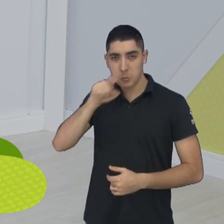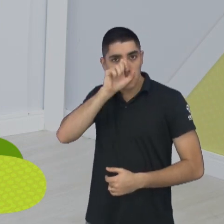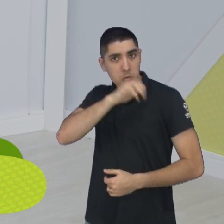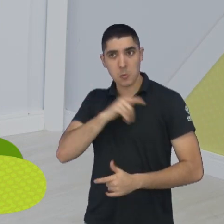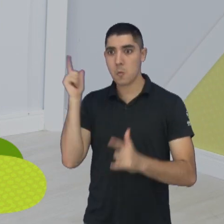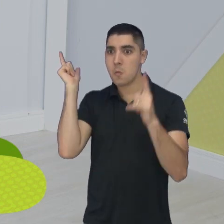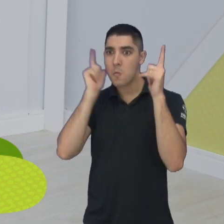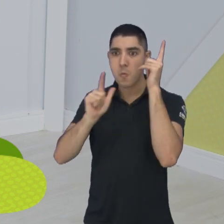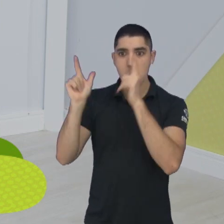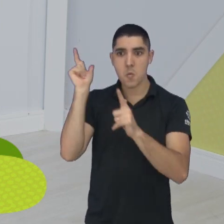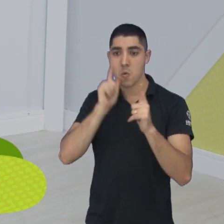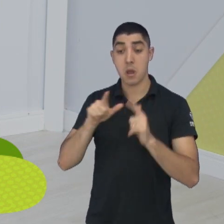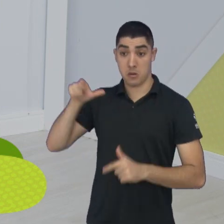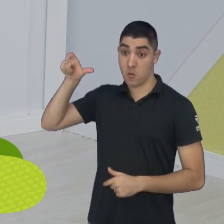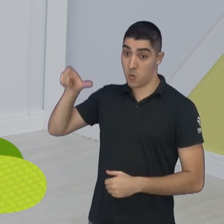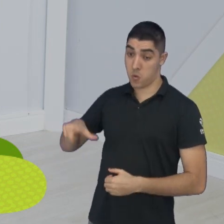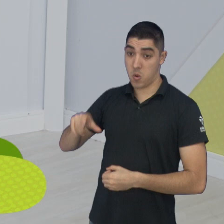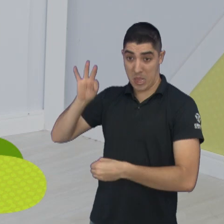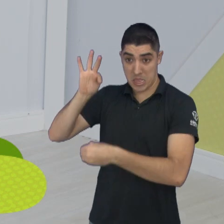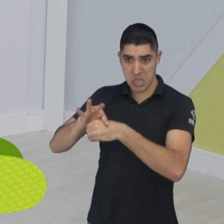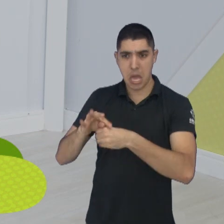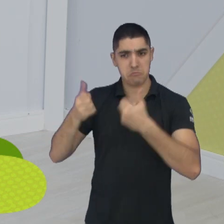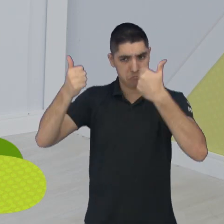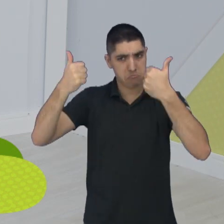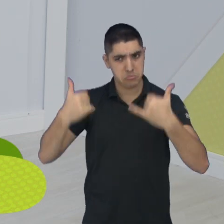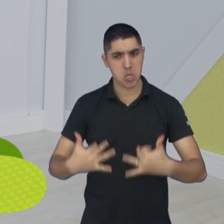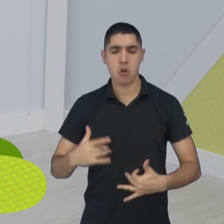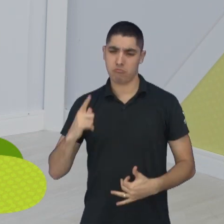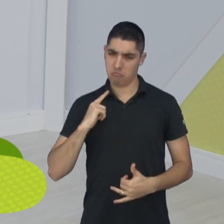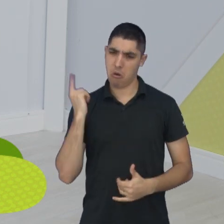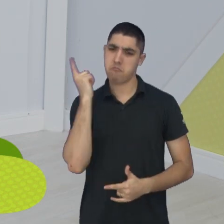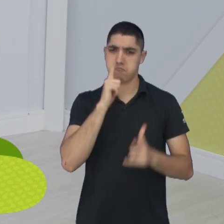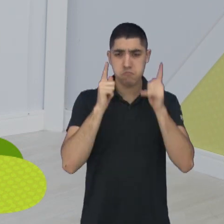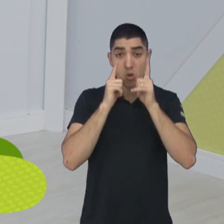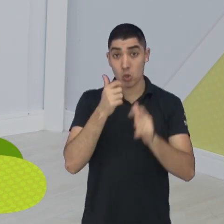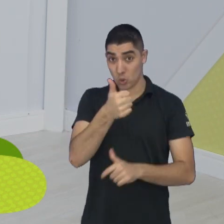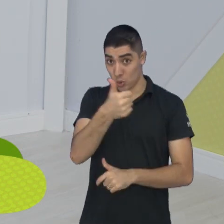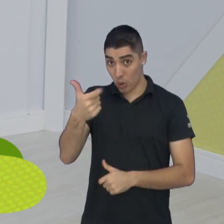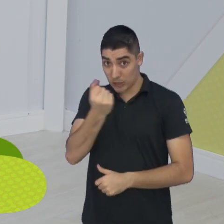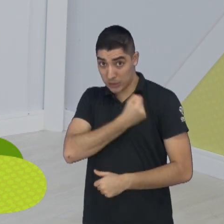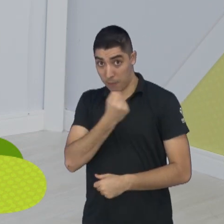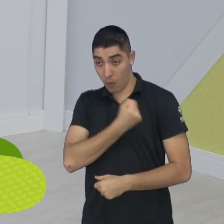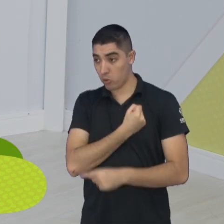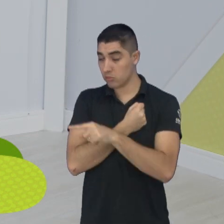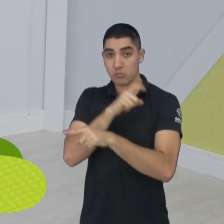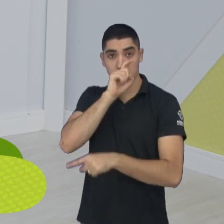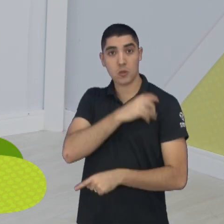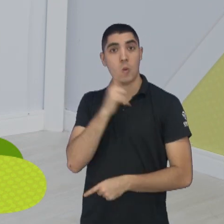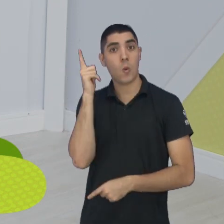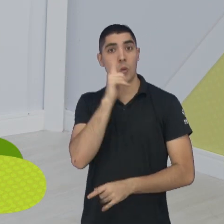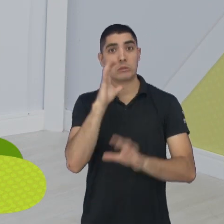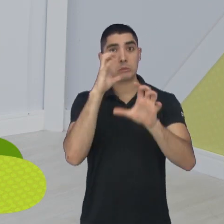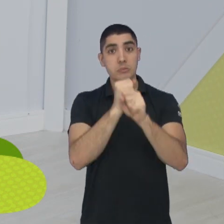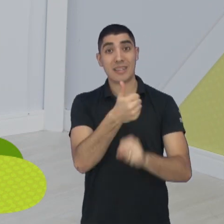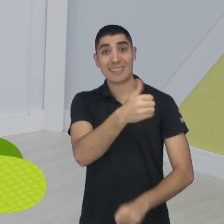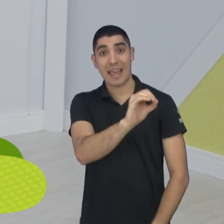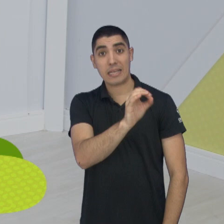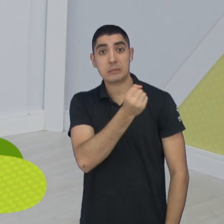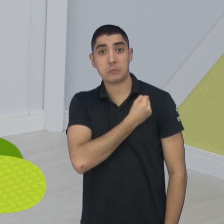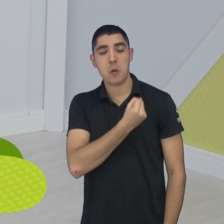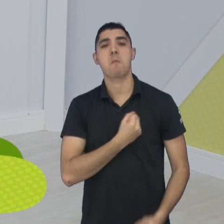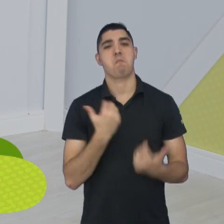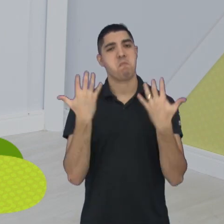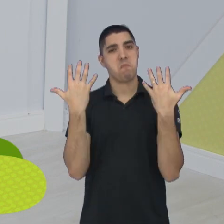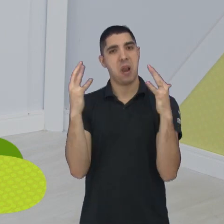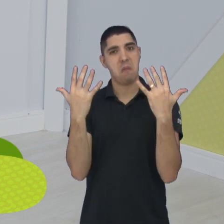para o Ricardo tá dentro do prognóstico dele, mas realmente de 12 disputados, São José conquistou 10 pontos, parabéns aí para o São José